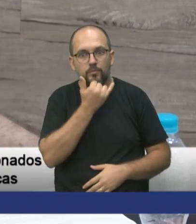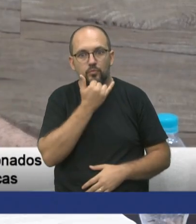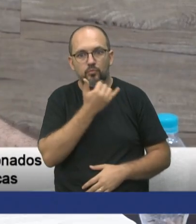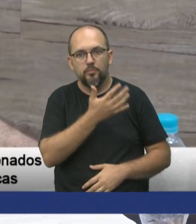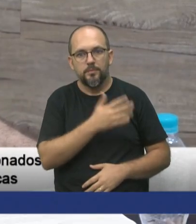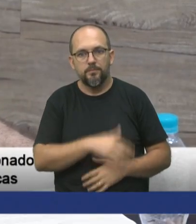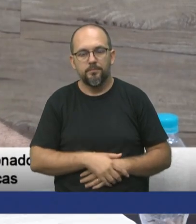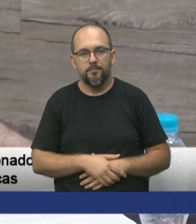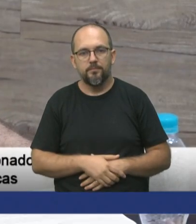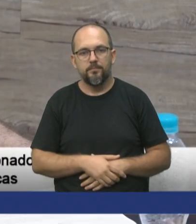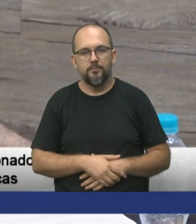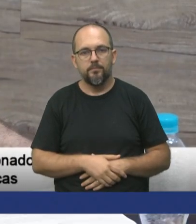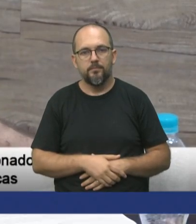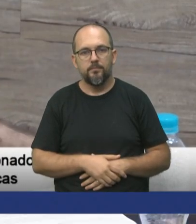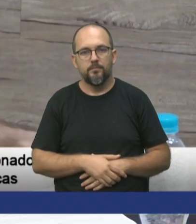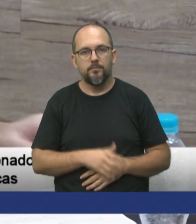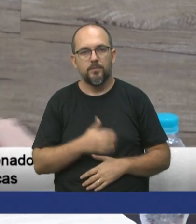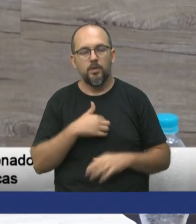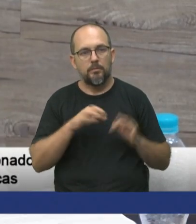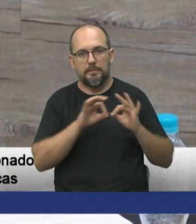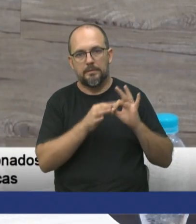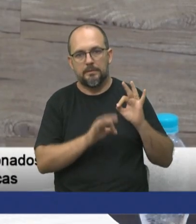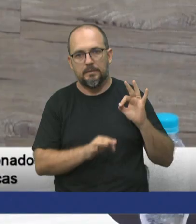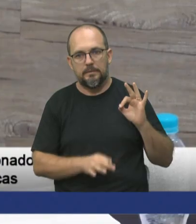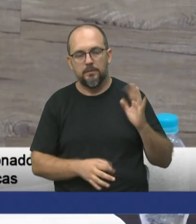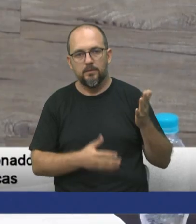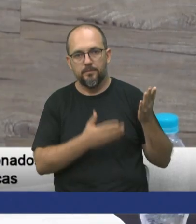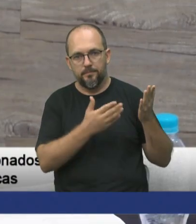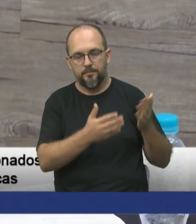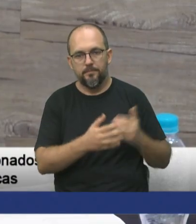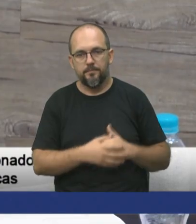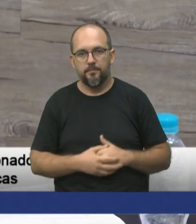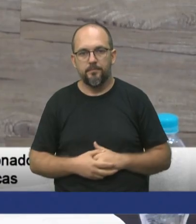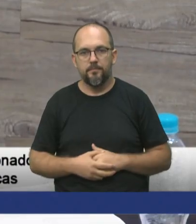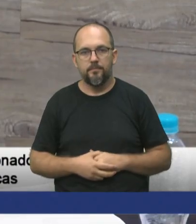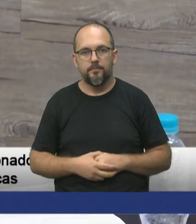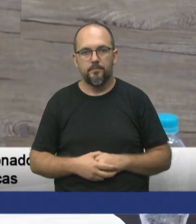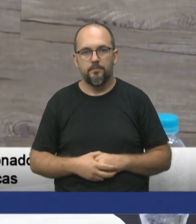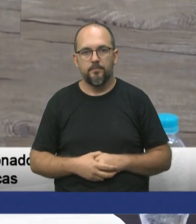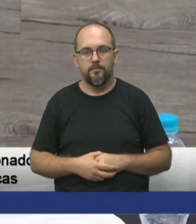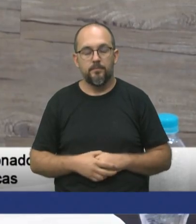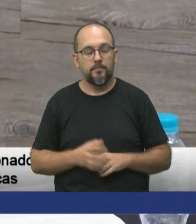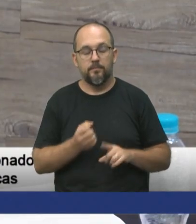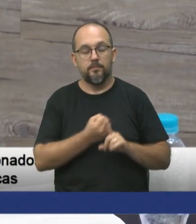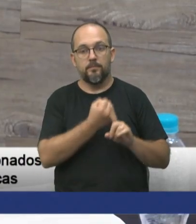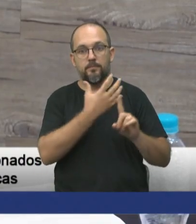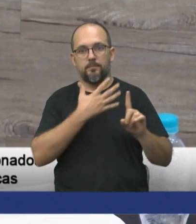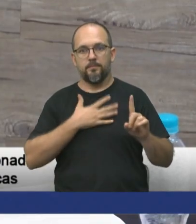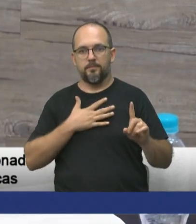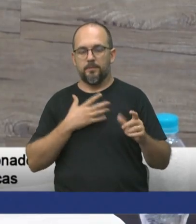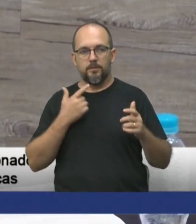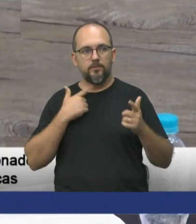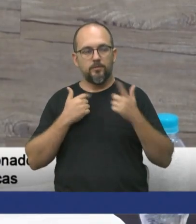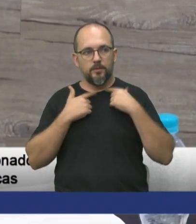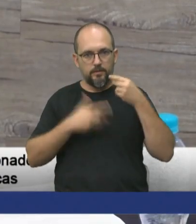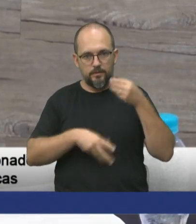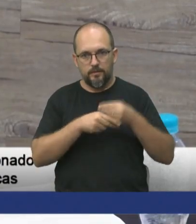que eu me prolonguei aqui. A fala foi inspiradora, eu quis fazer minha